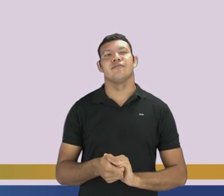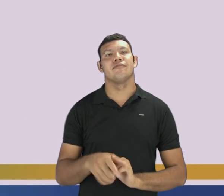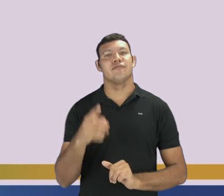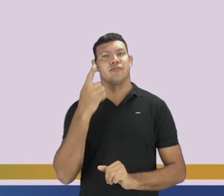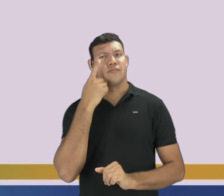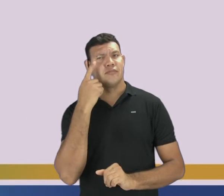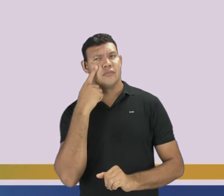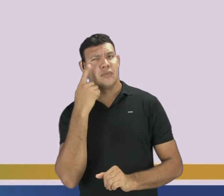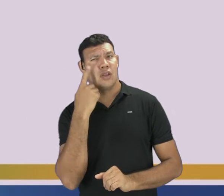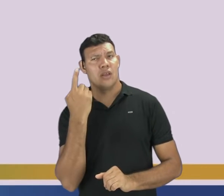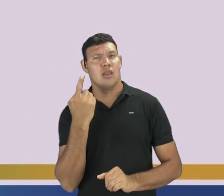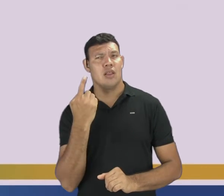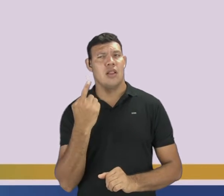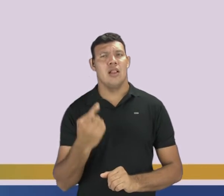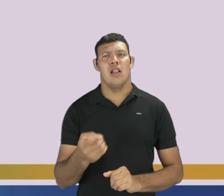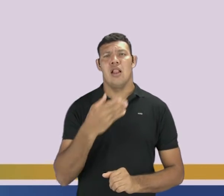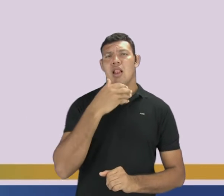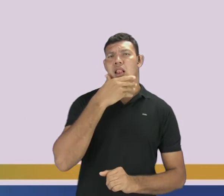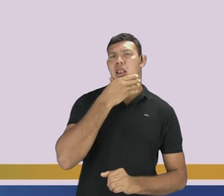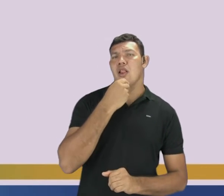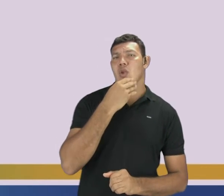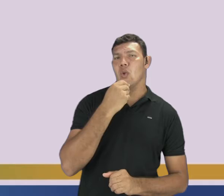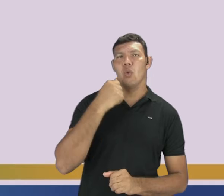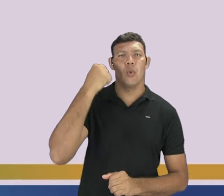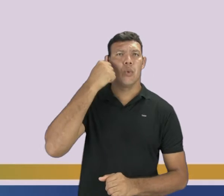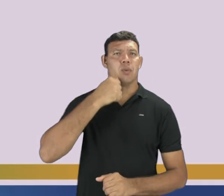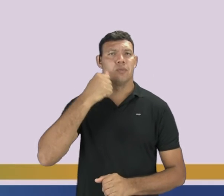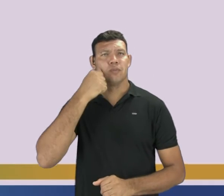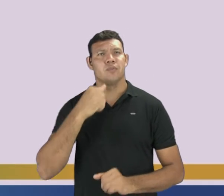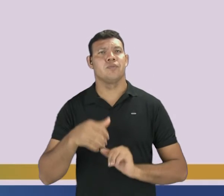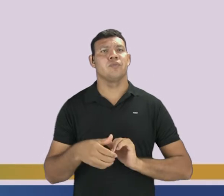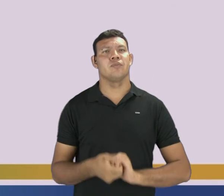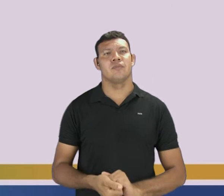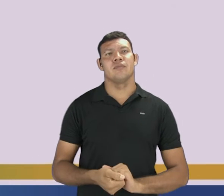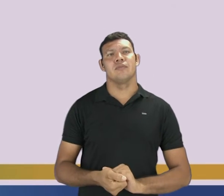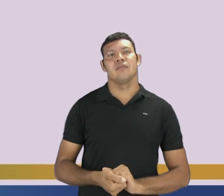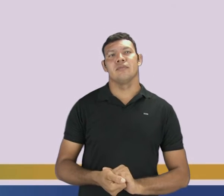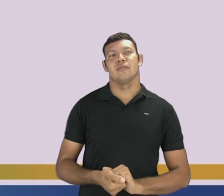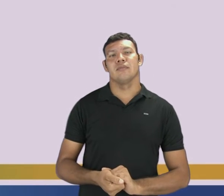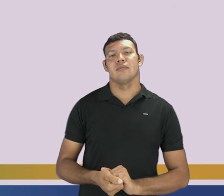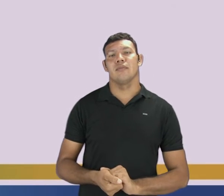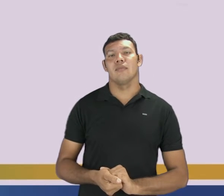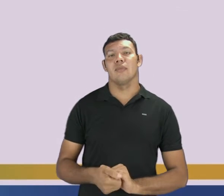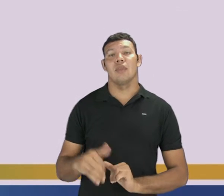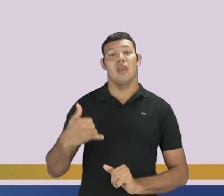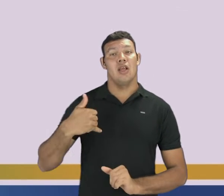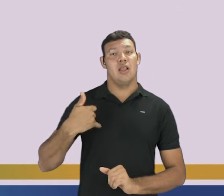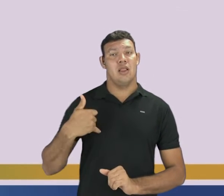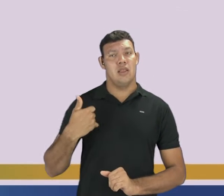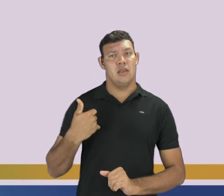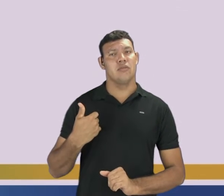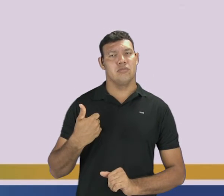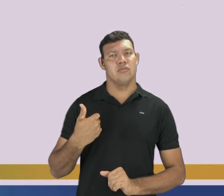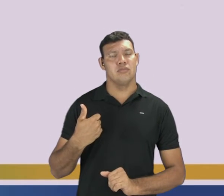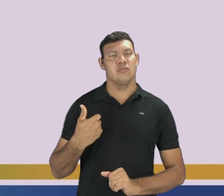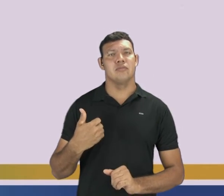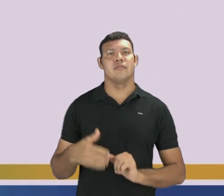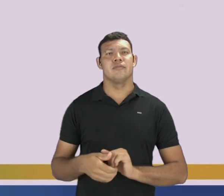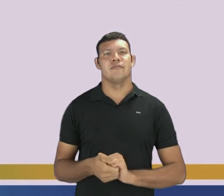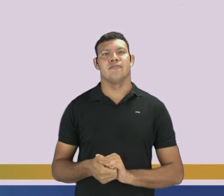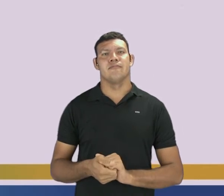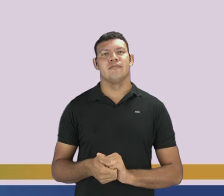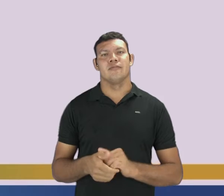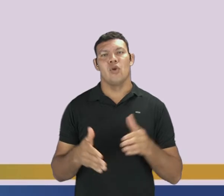etárias entre homens e mulheres. Então, você pode observar que a faixa etária entre adultos, ela está muito